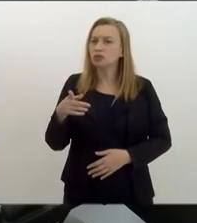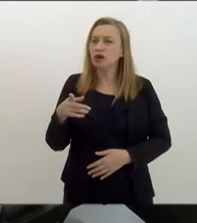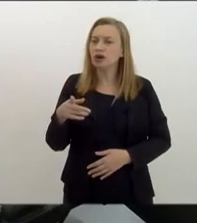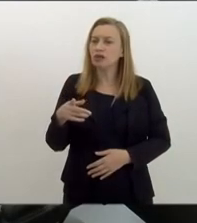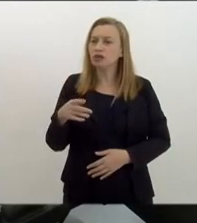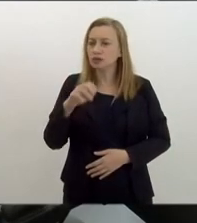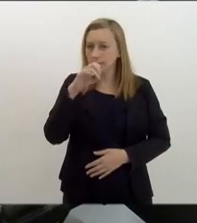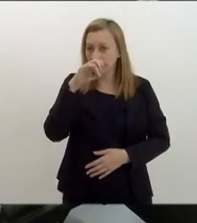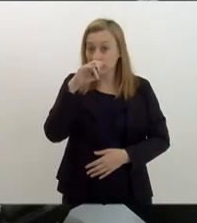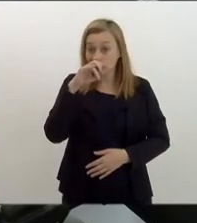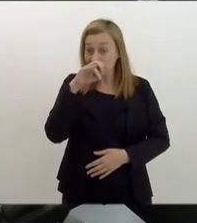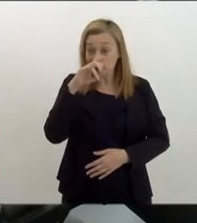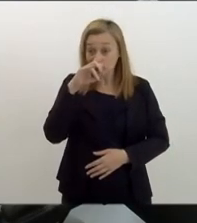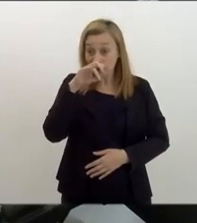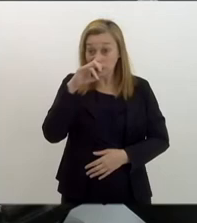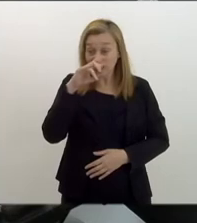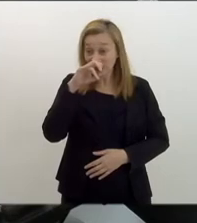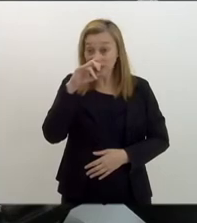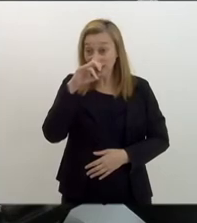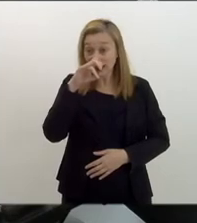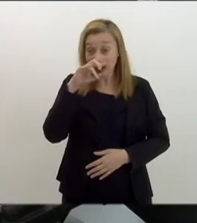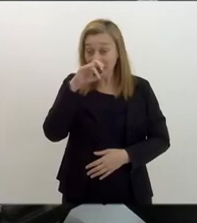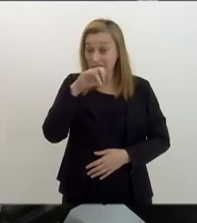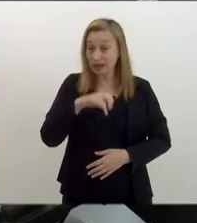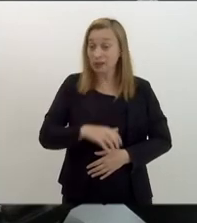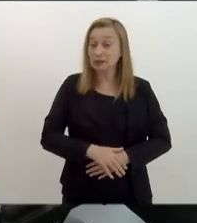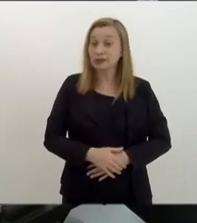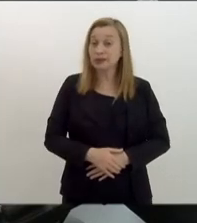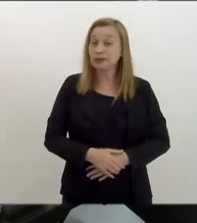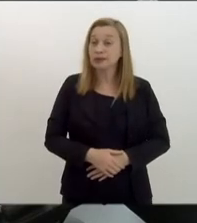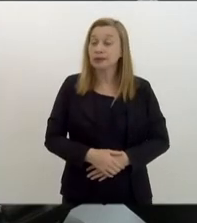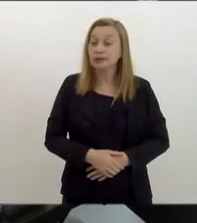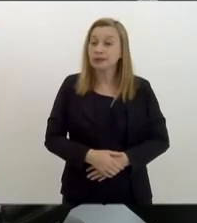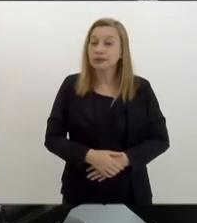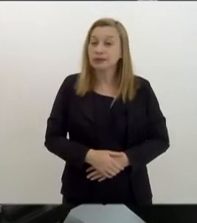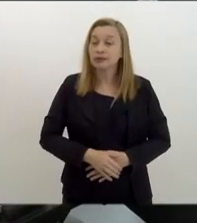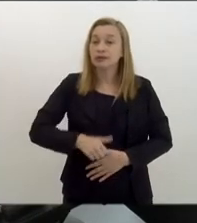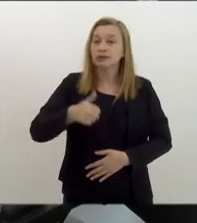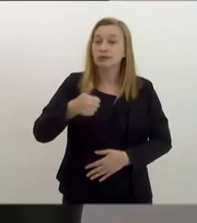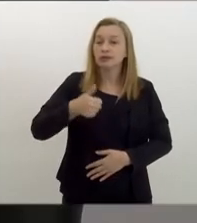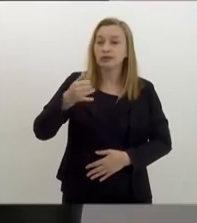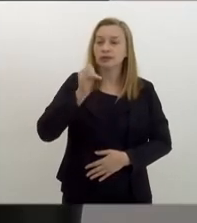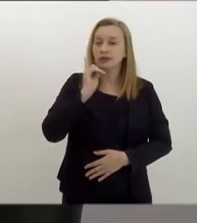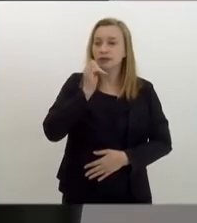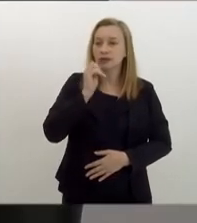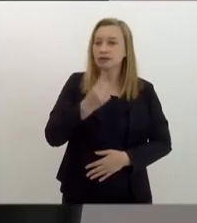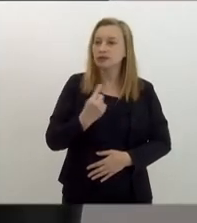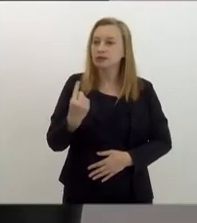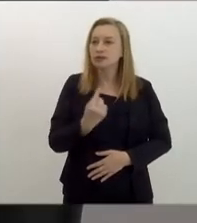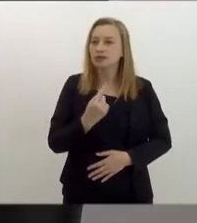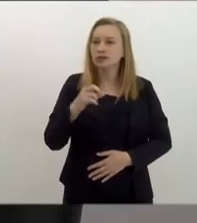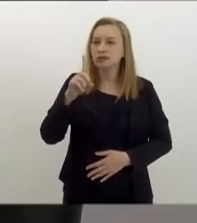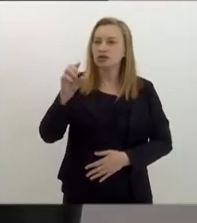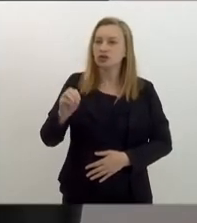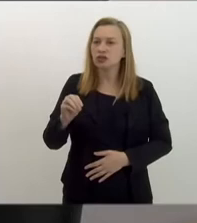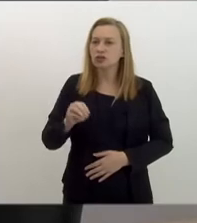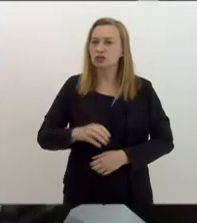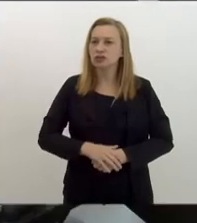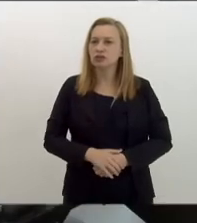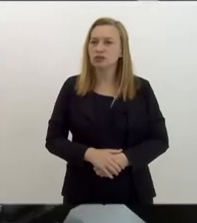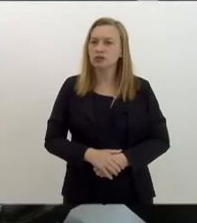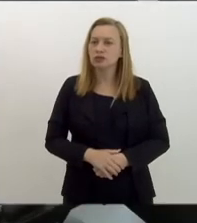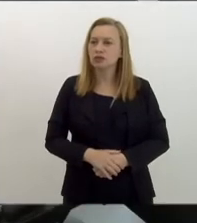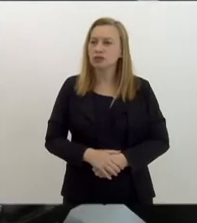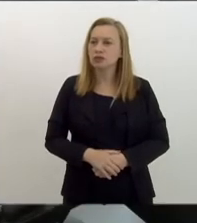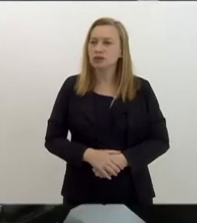E aí Esse é o primeiro o nosso relator Deputado Dionísio